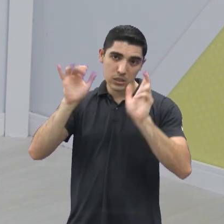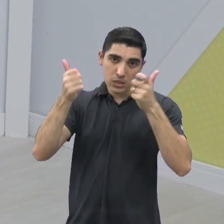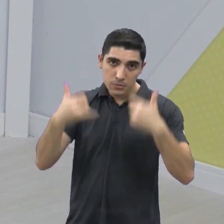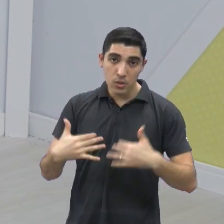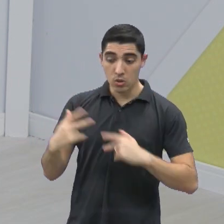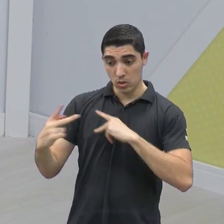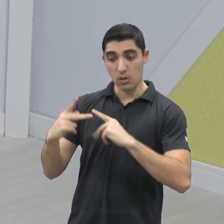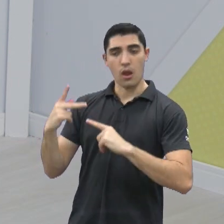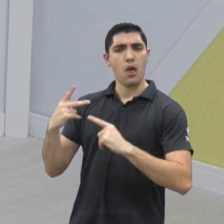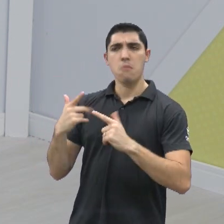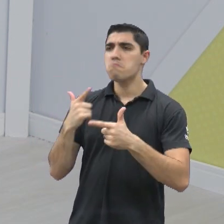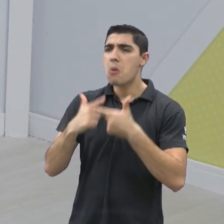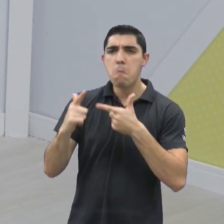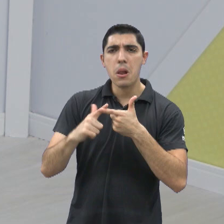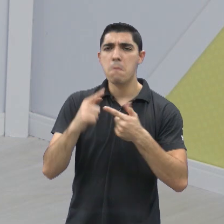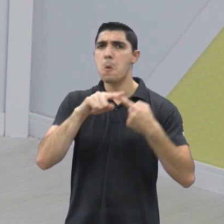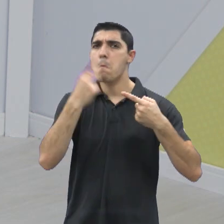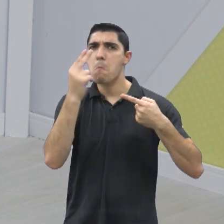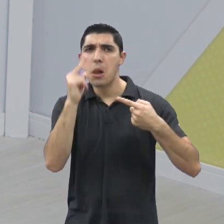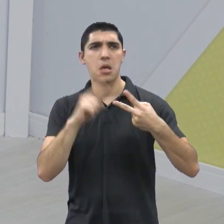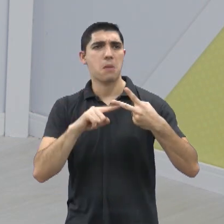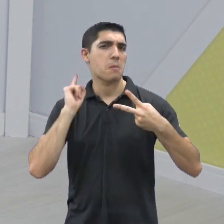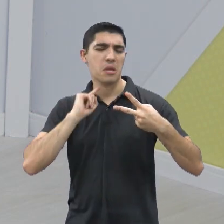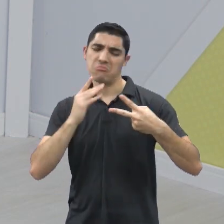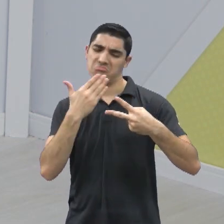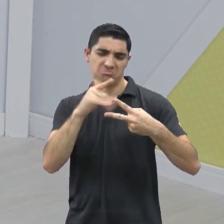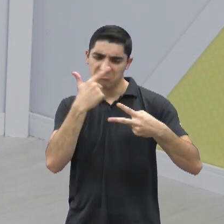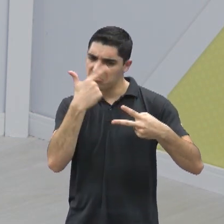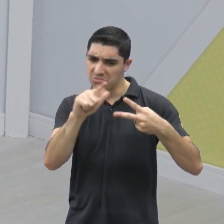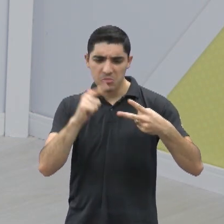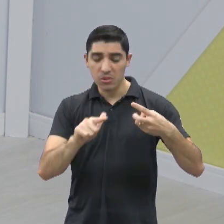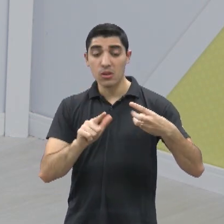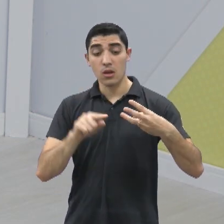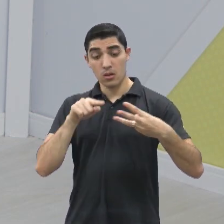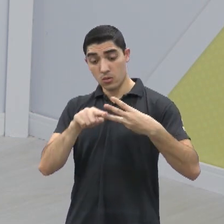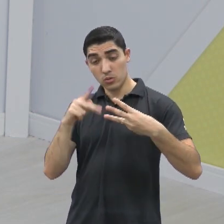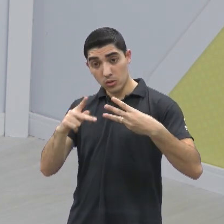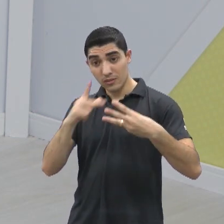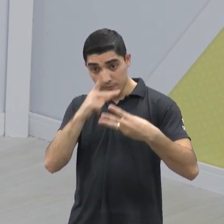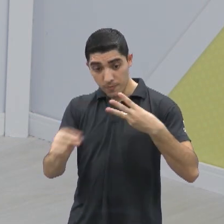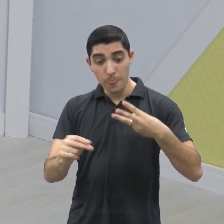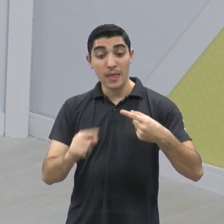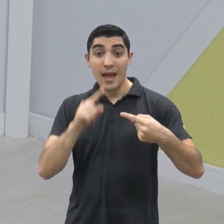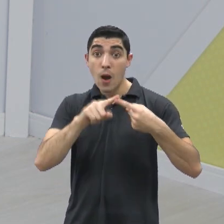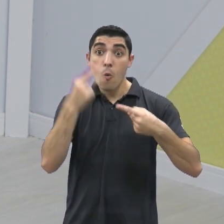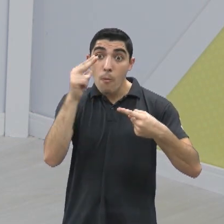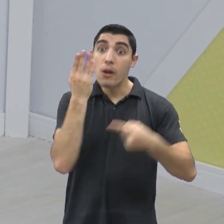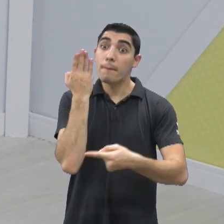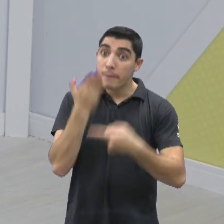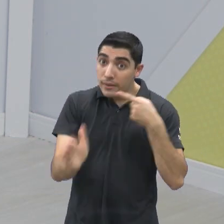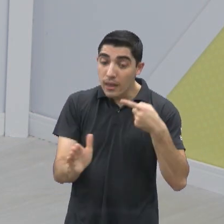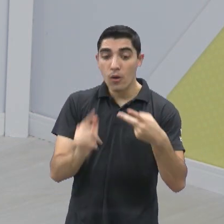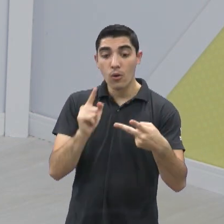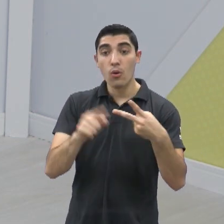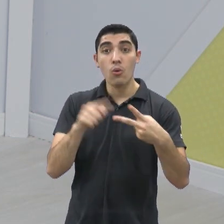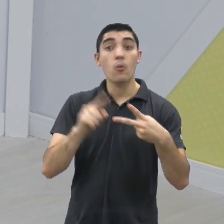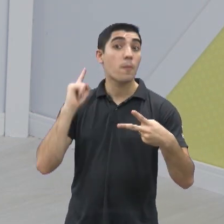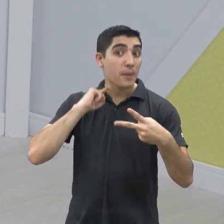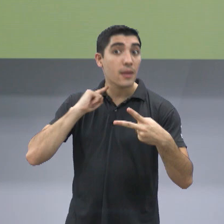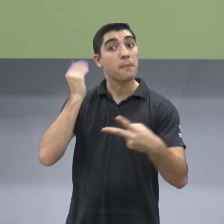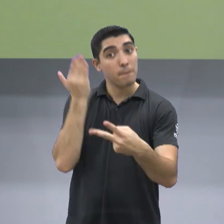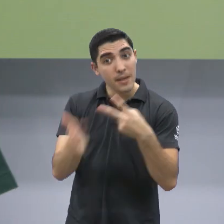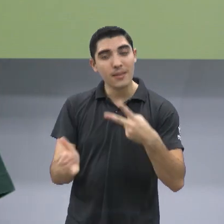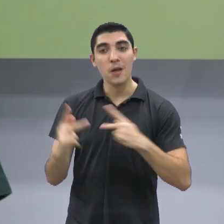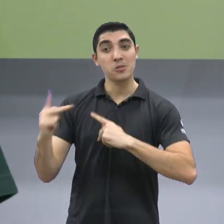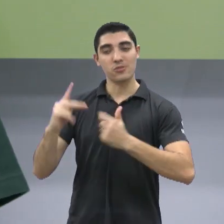vencer. E venceu bem, sem passar susto. O Umuarama perdeu e o Minas também perdeu, consequentemente. São José na 8ª posição, Brunão. A